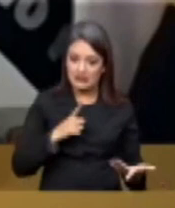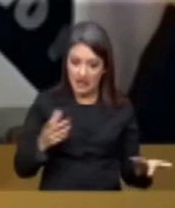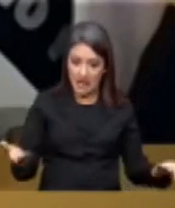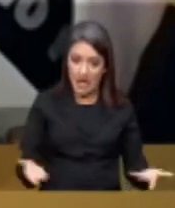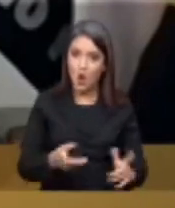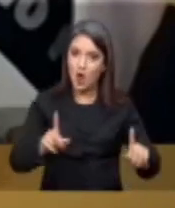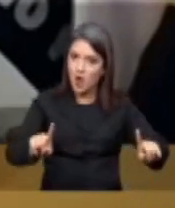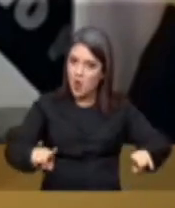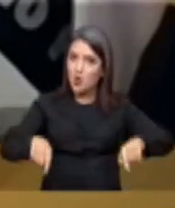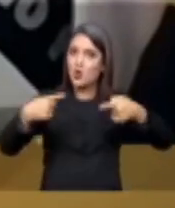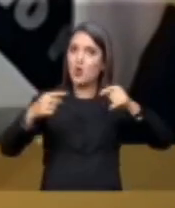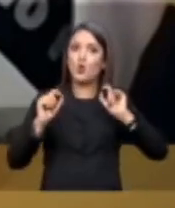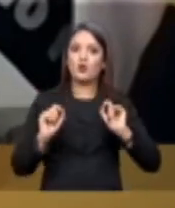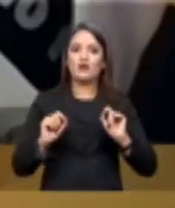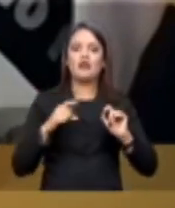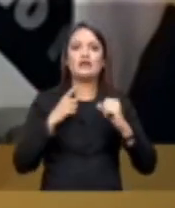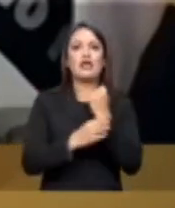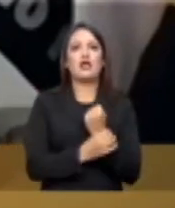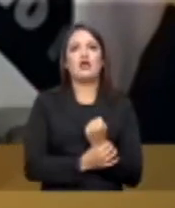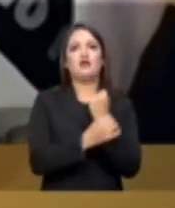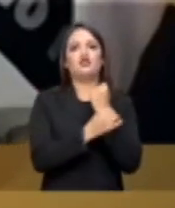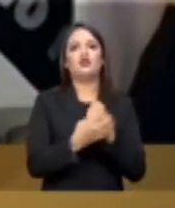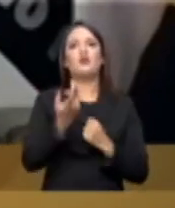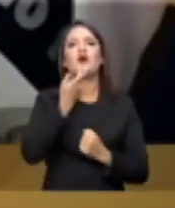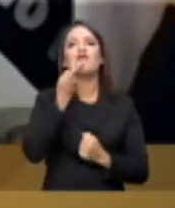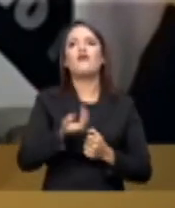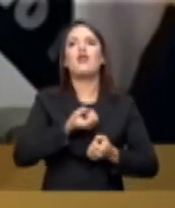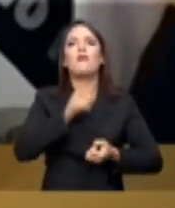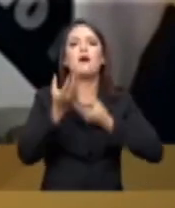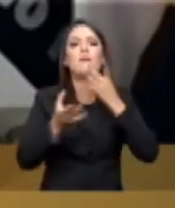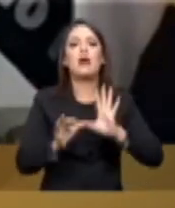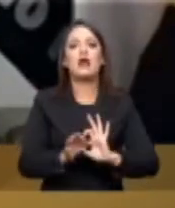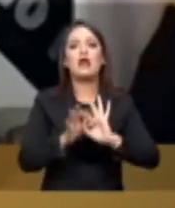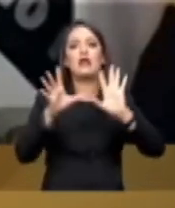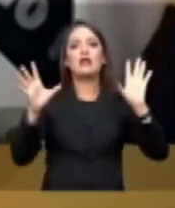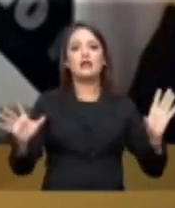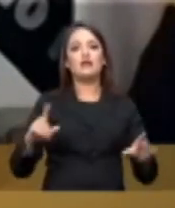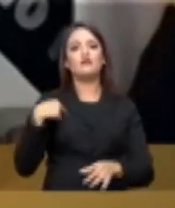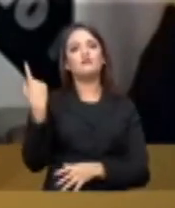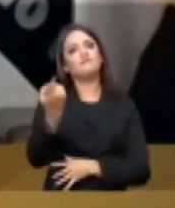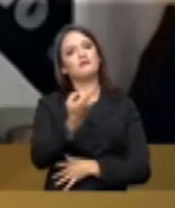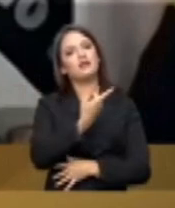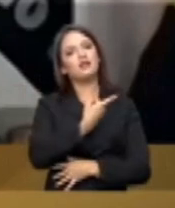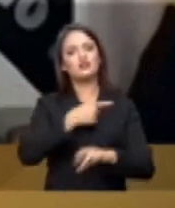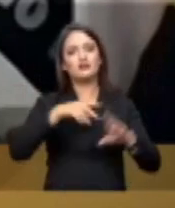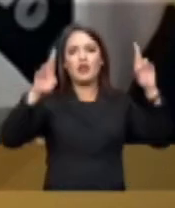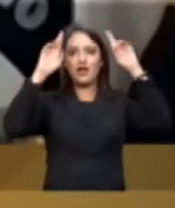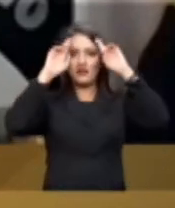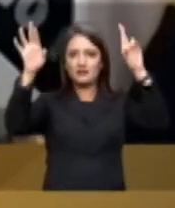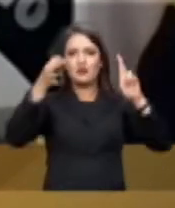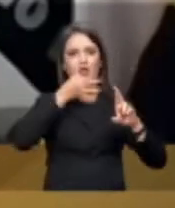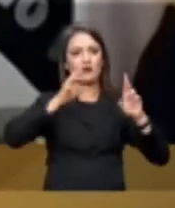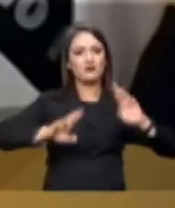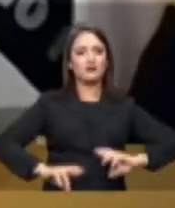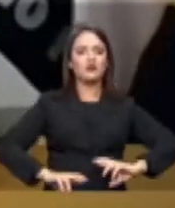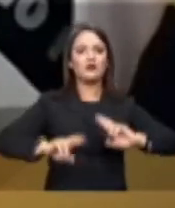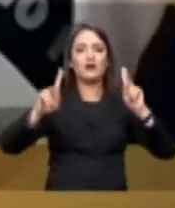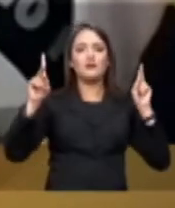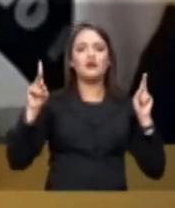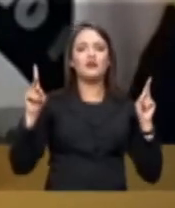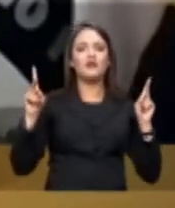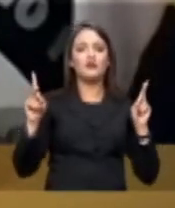desafio, garantir a palavra livre e educar os nossos ouvidos às diferenças de opinião. O